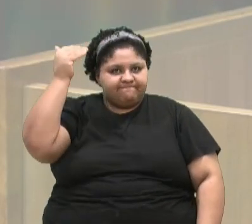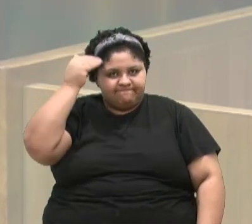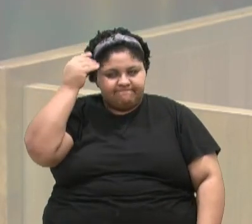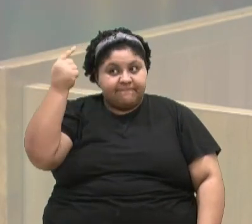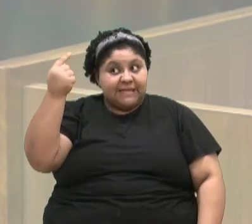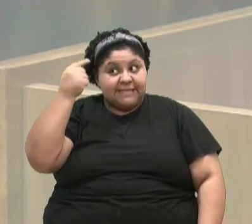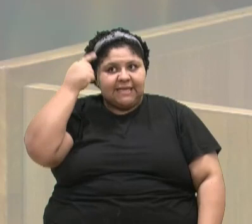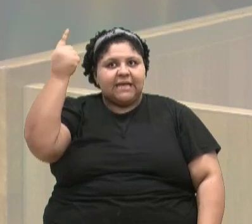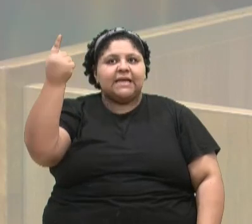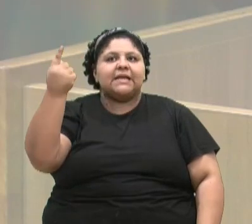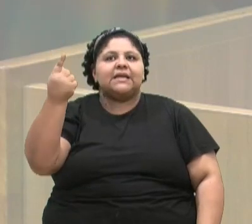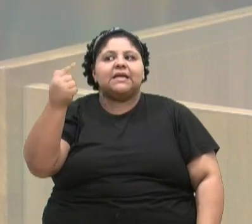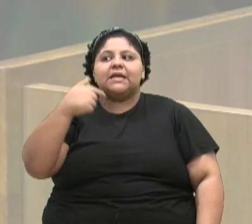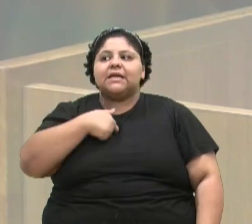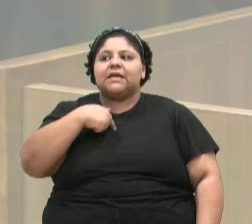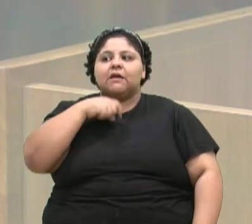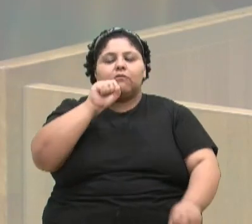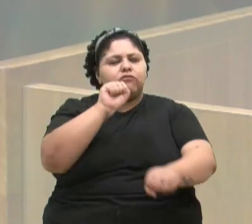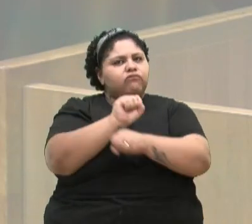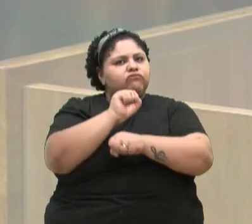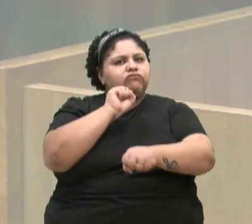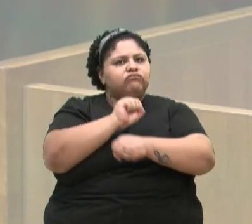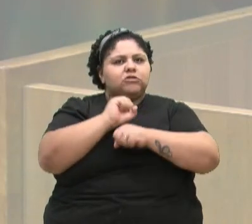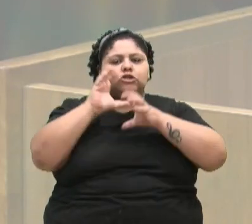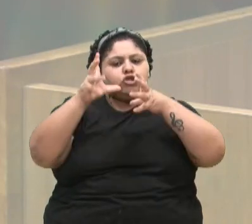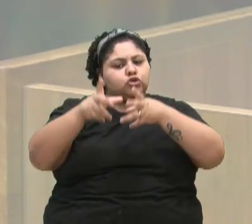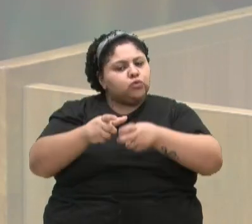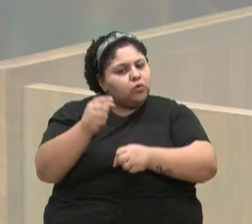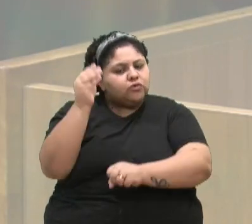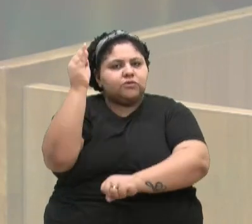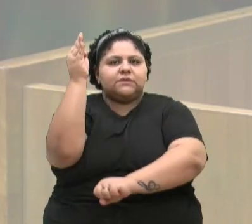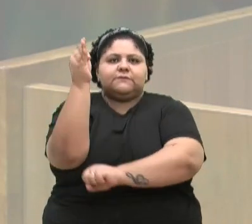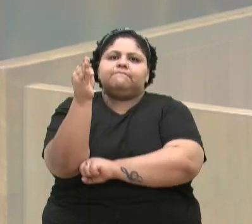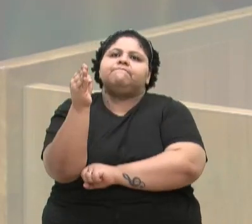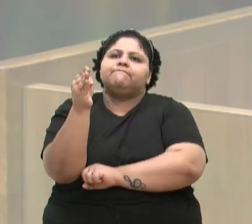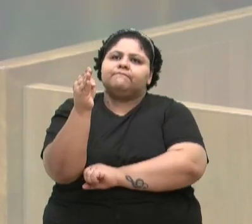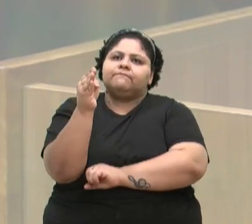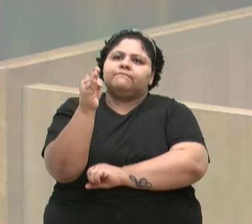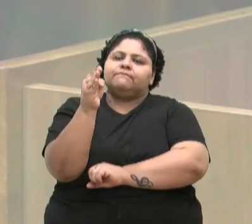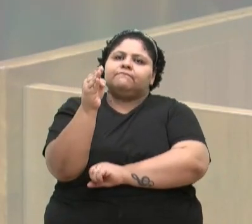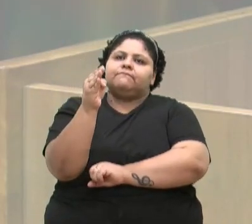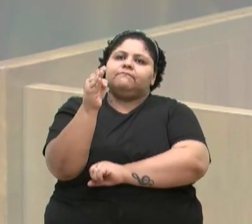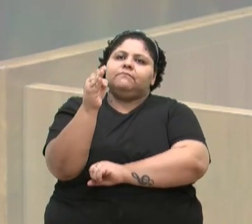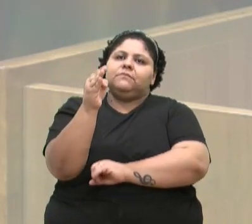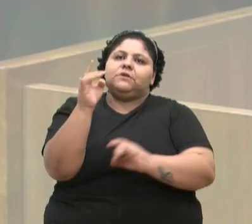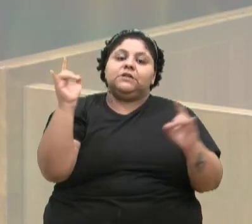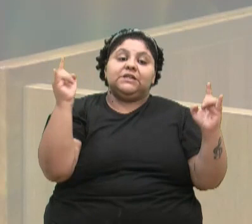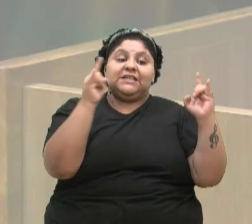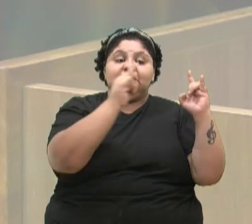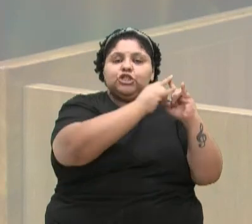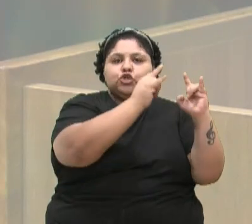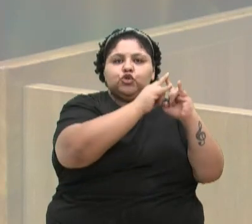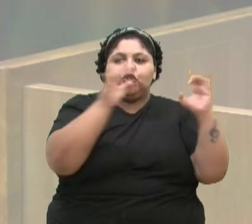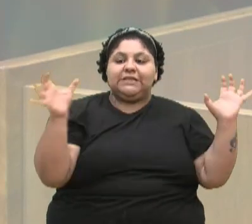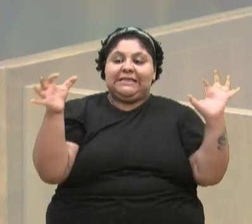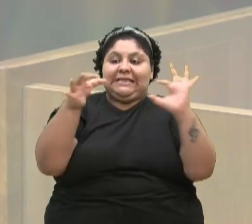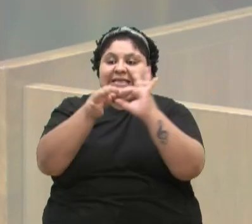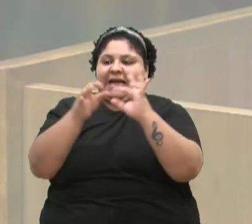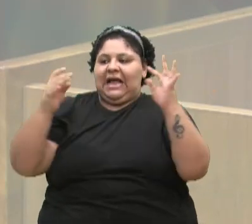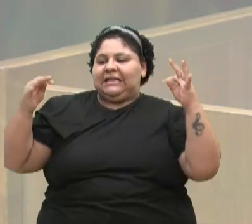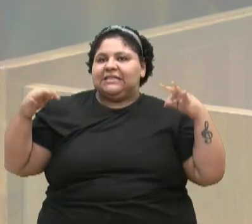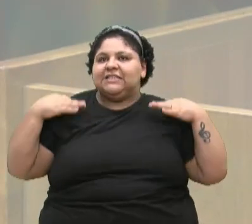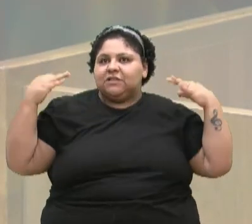ideia e que eu espero todos os hotéis e entidades ligadas ao turismo e à